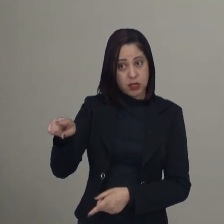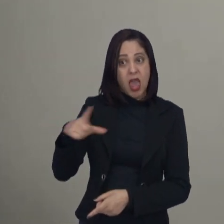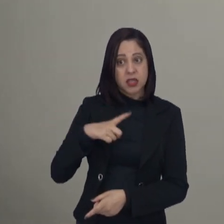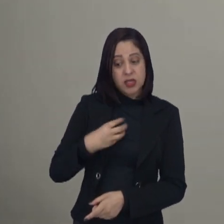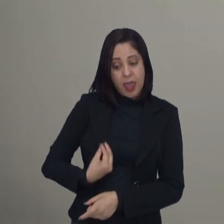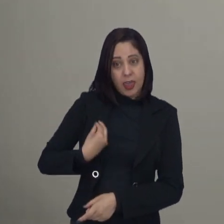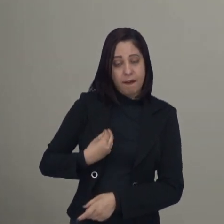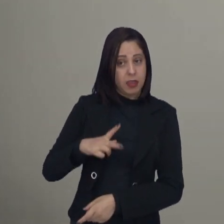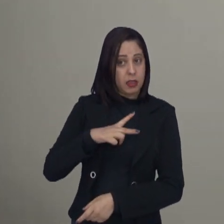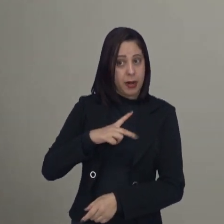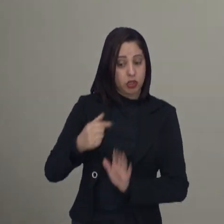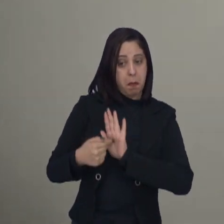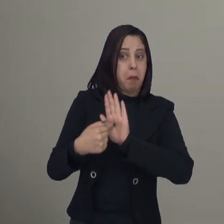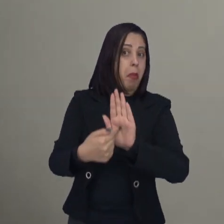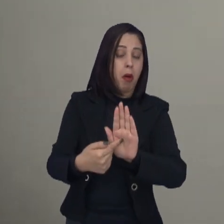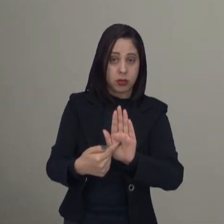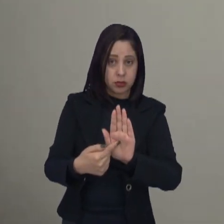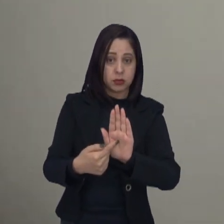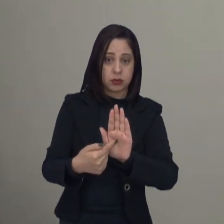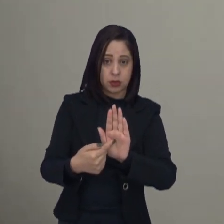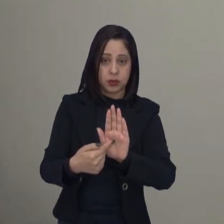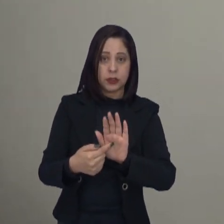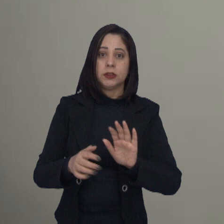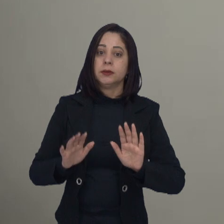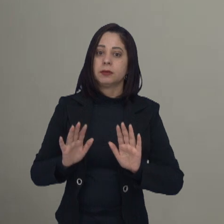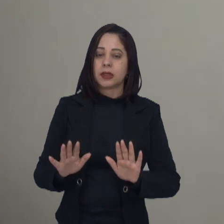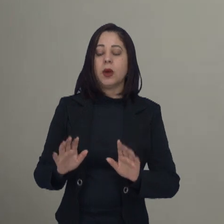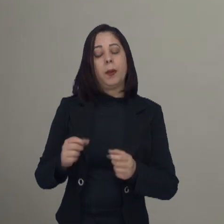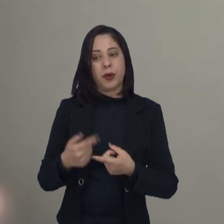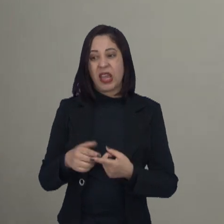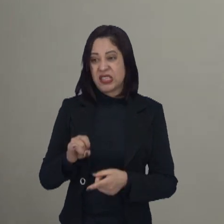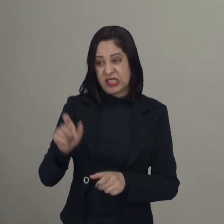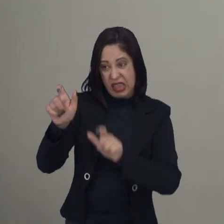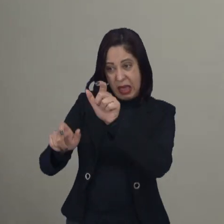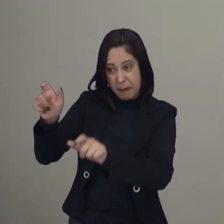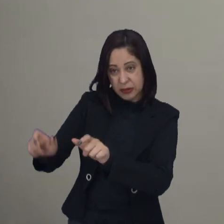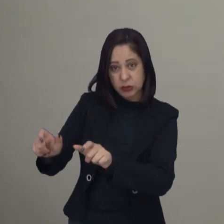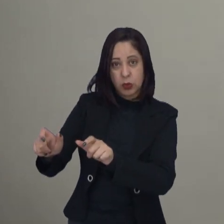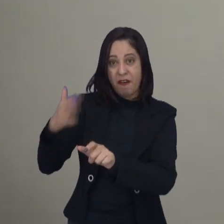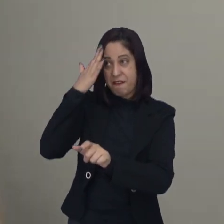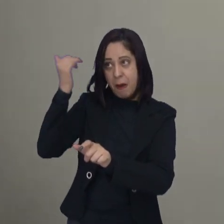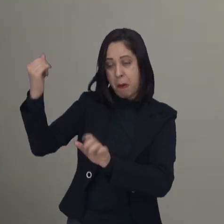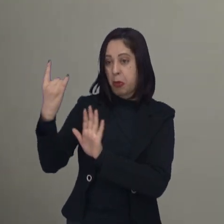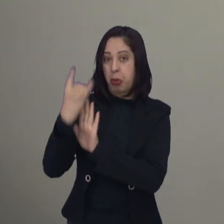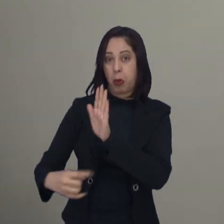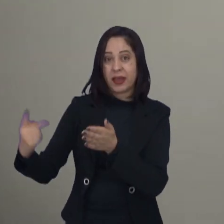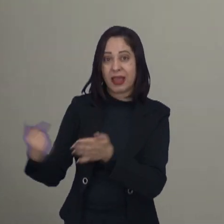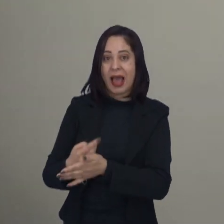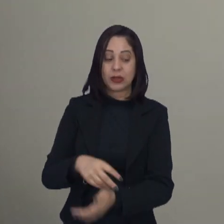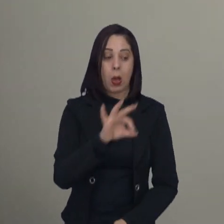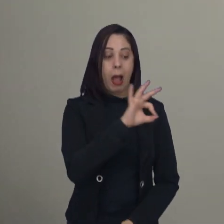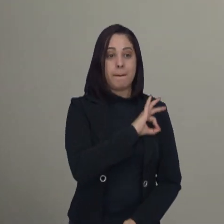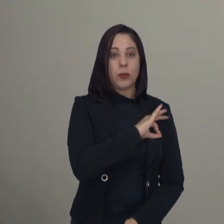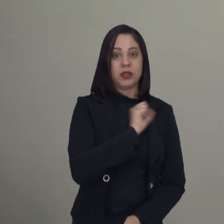Então, isso é muito mais fácil de gerar um alerta ali dentro das autoridades policiais para fazer esse tipo de investigação e para você passar confiança